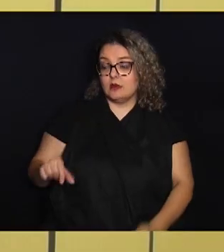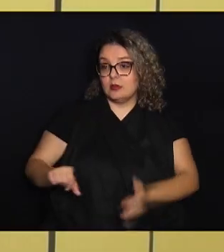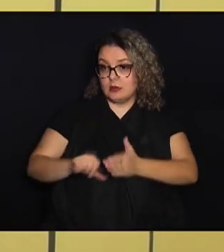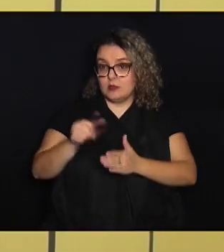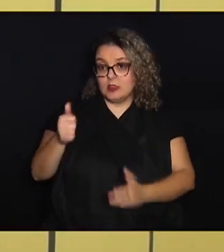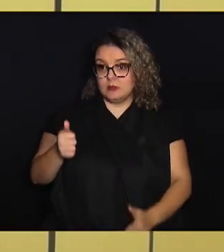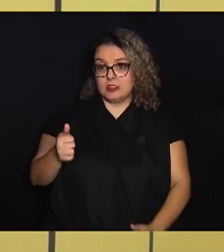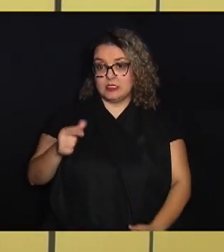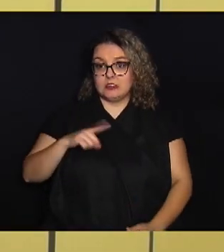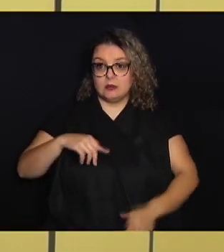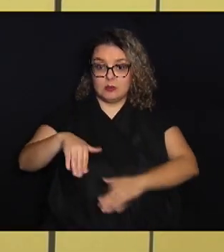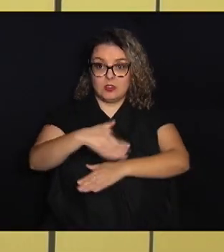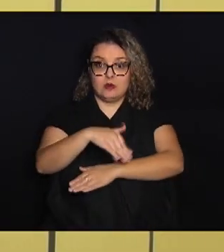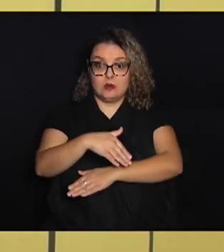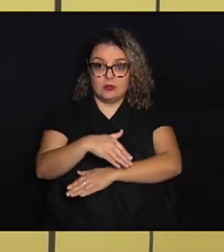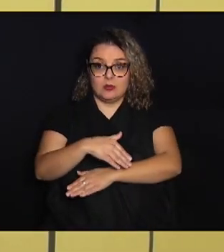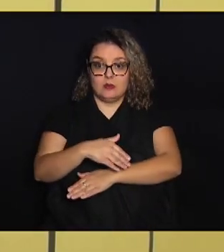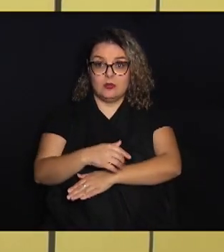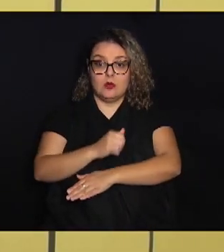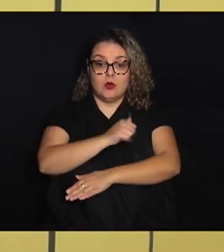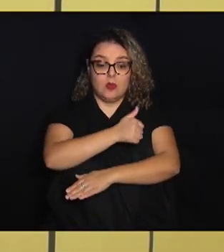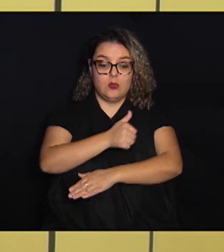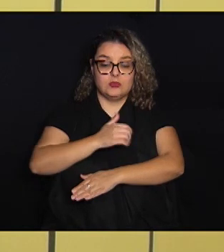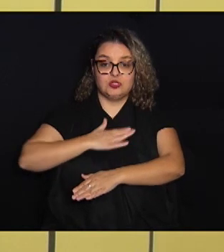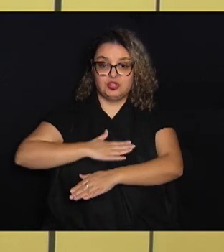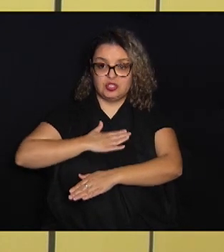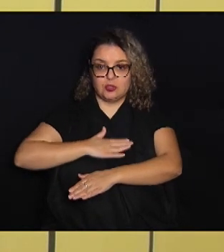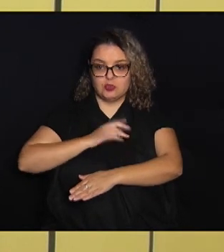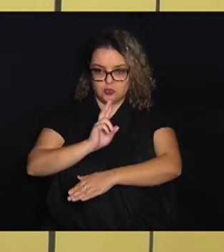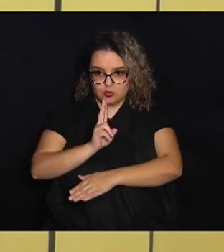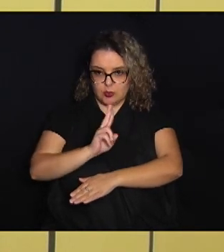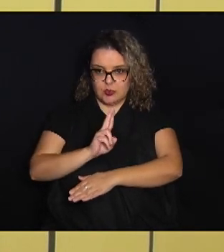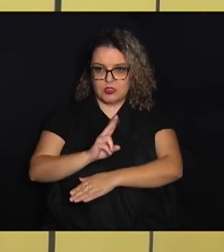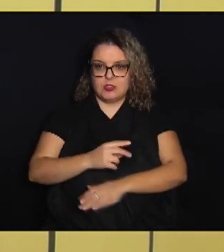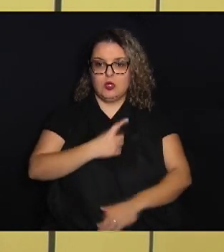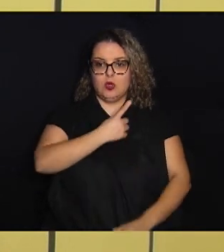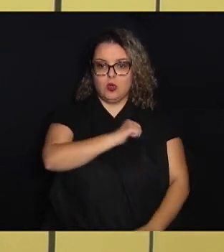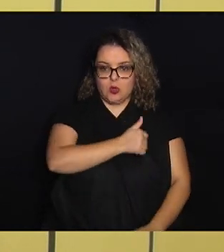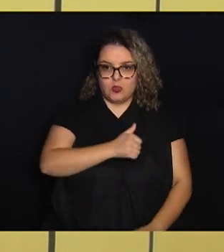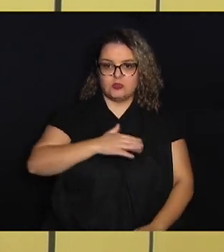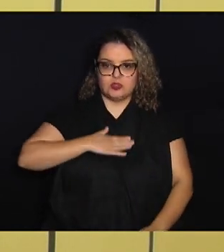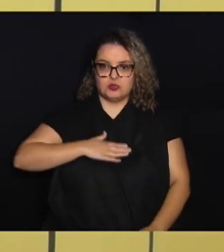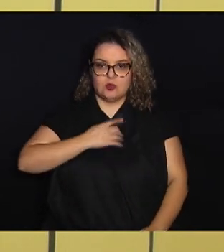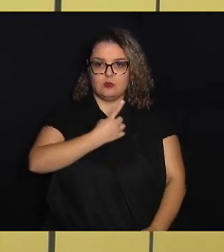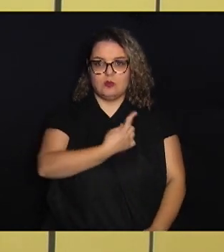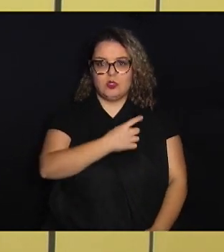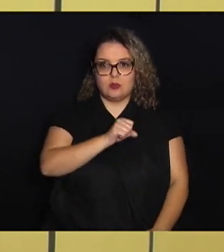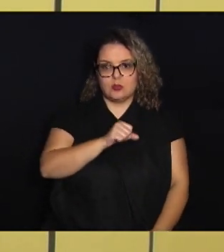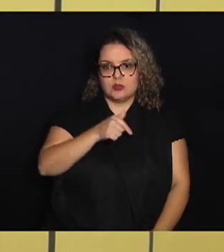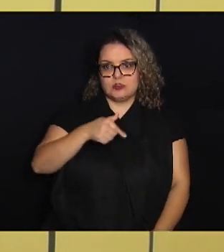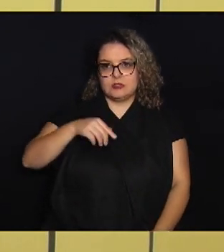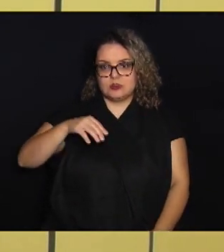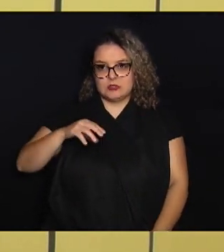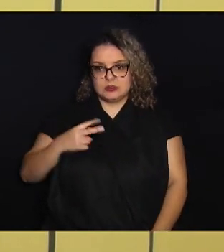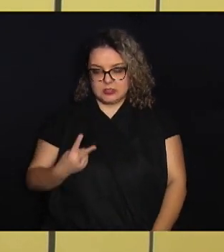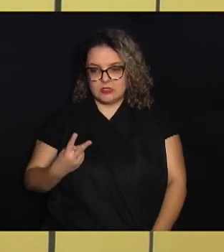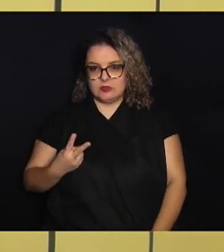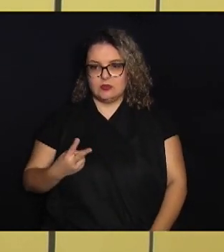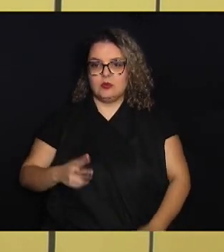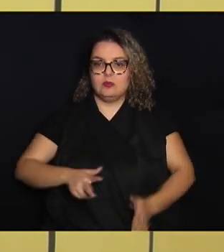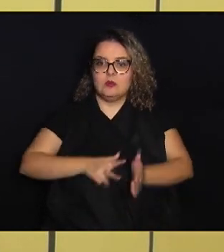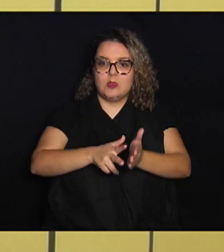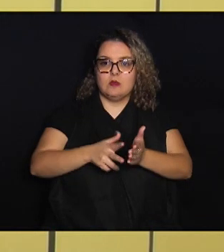Tem uma rua em Campinas, chama-se Rua 11 de Agosto. 11 de agosto de 1872 é quando começam a circular os trens em Campinas, a data da